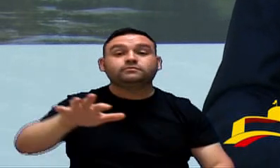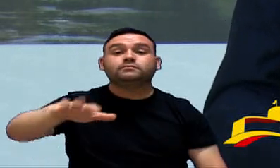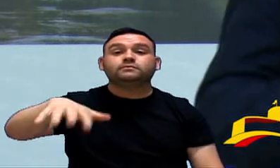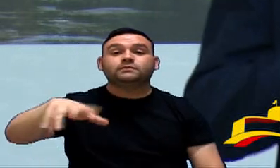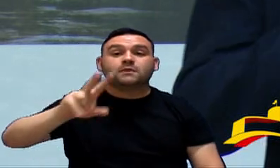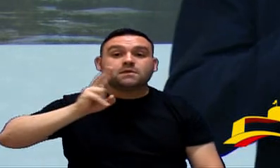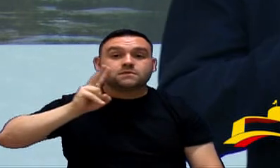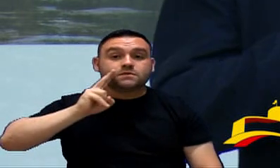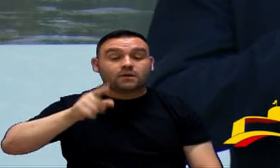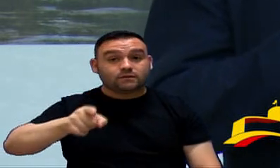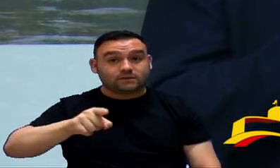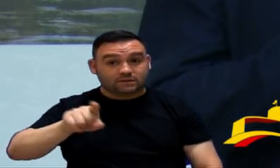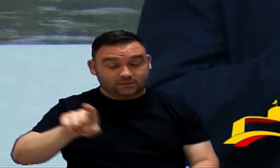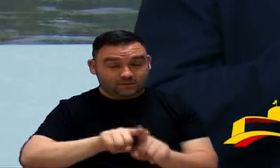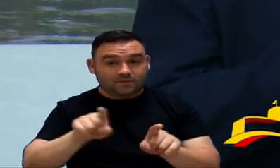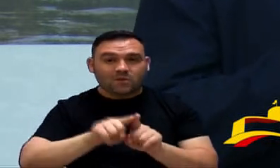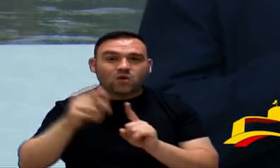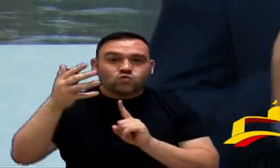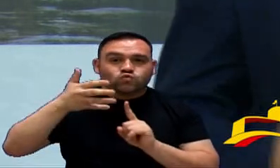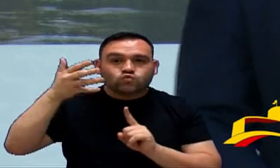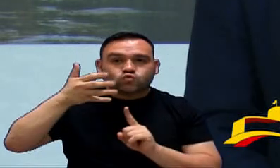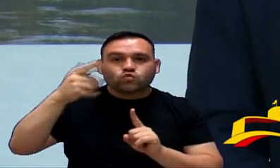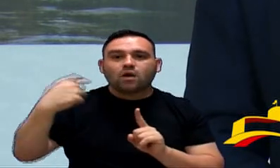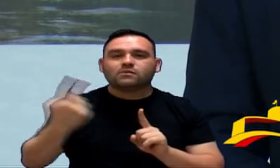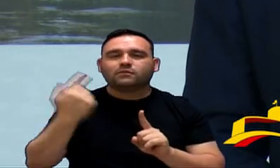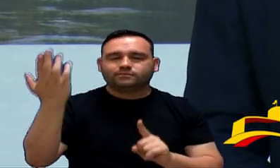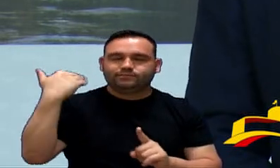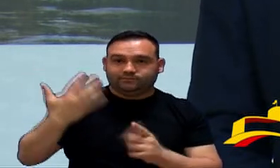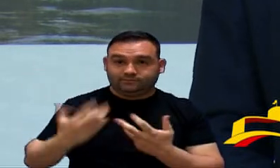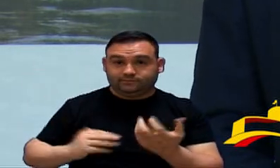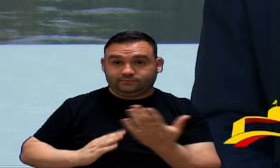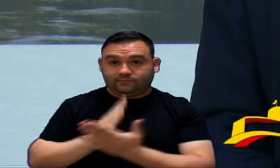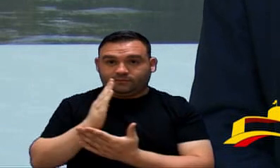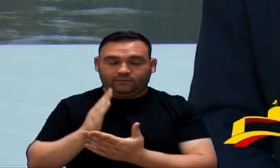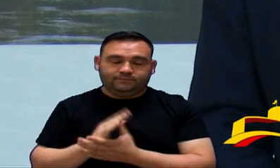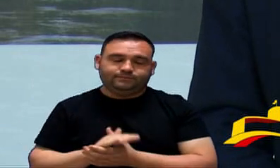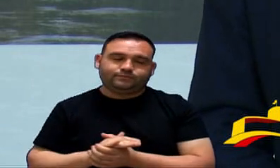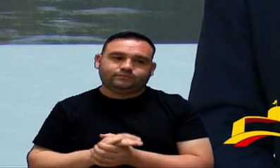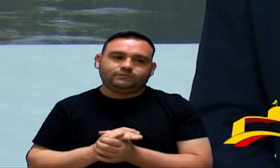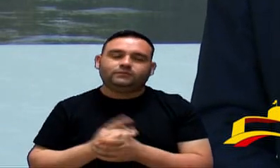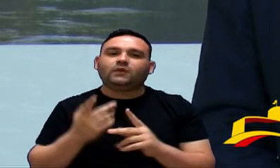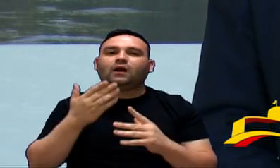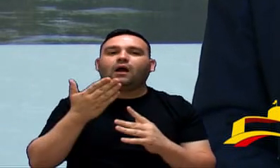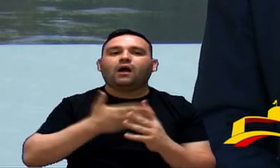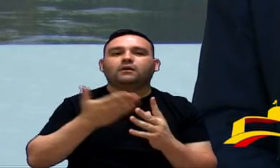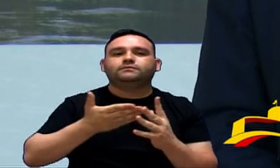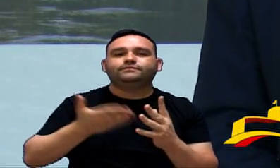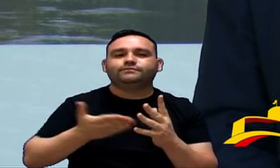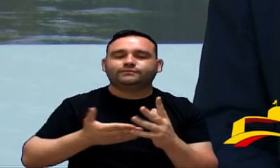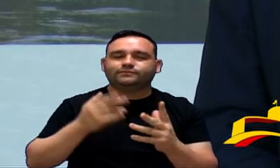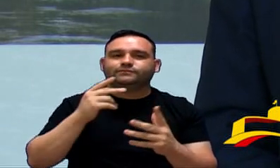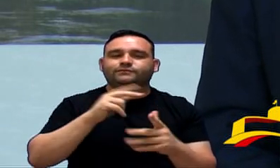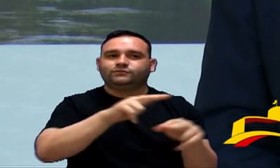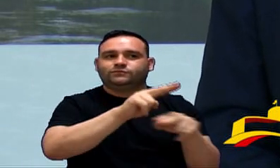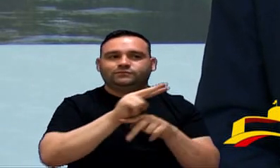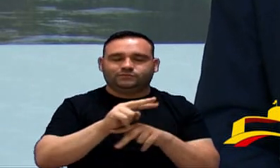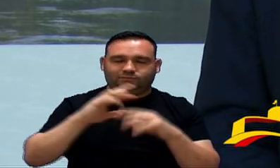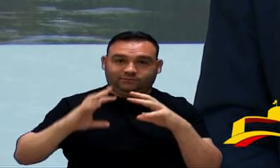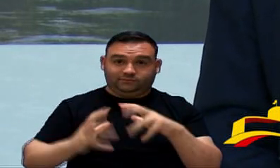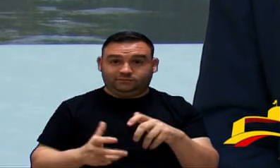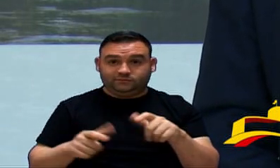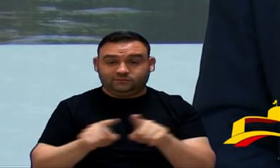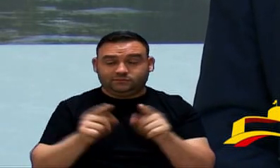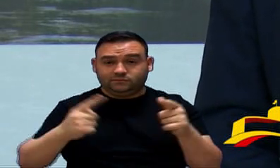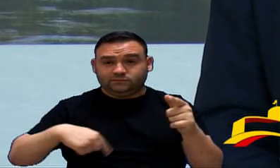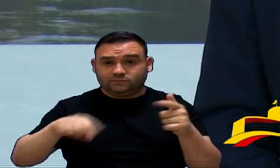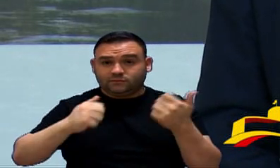Vitão, se você pegar o discurso nosso, quando foi para aprovar o financiamento internacional, da qual nós falávamos